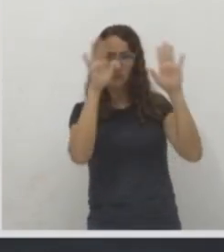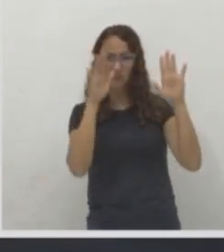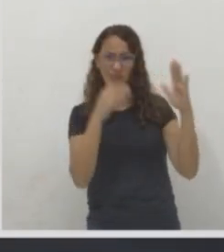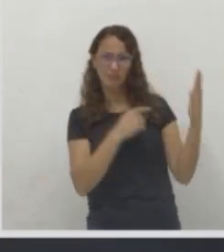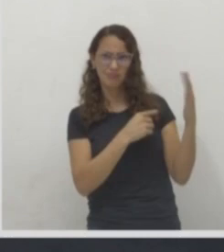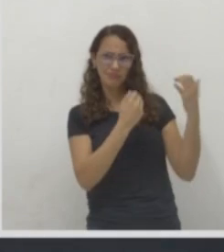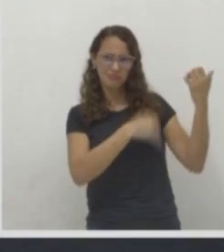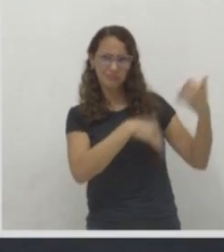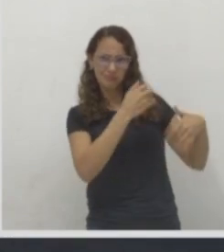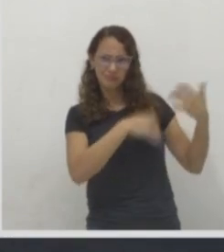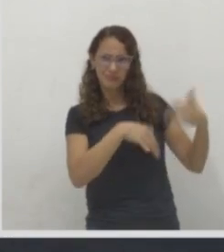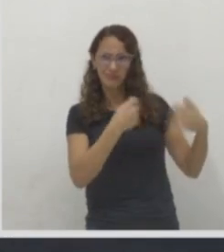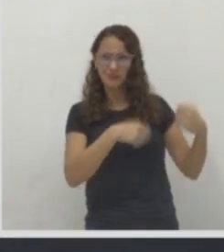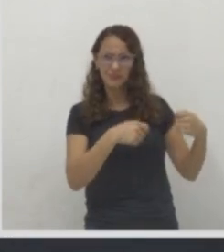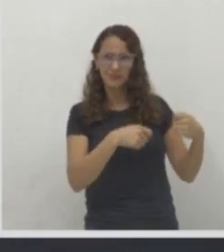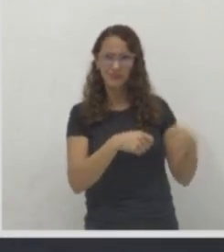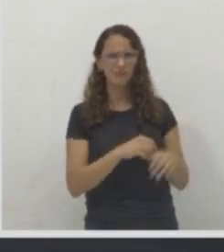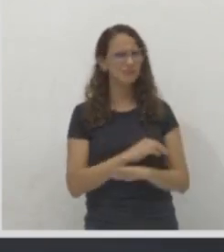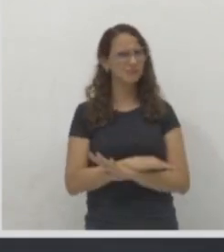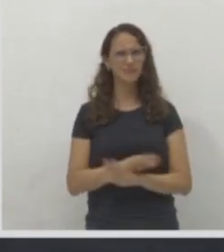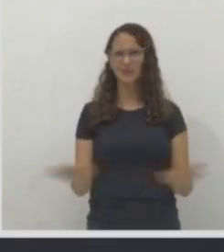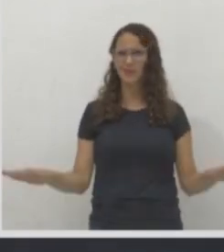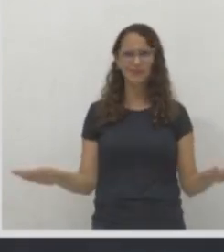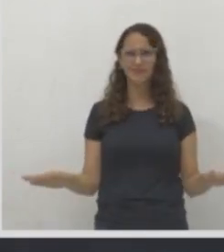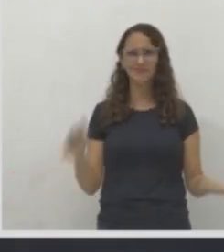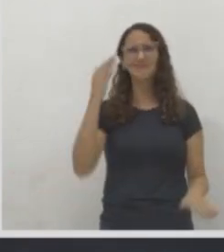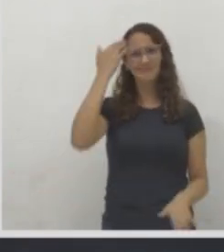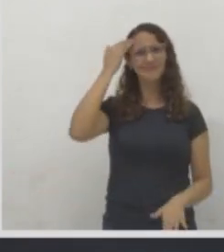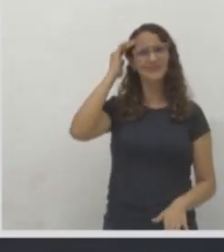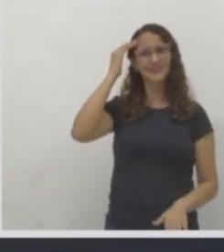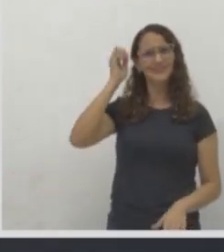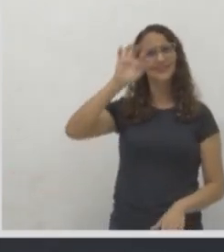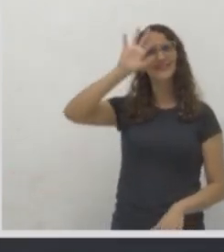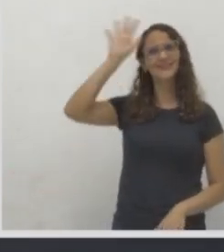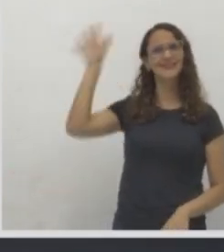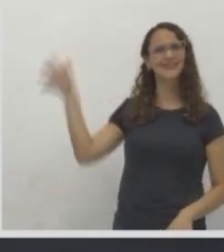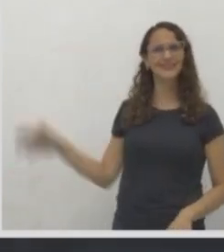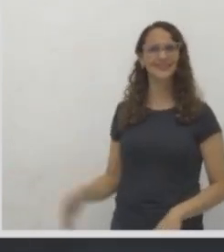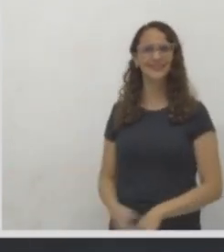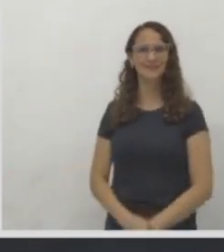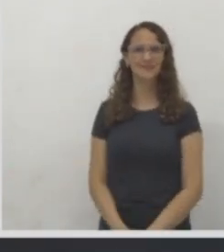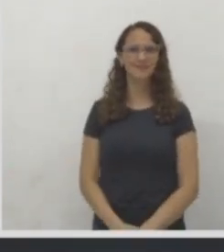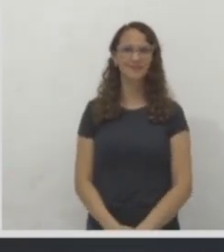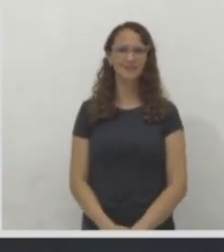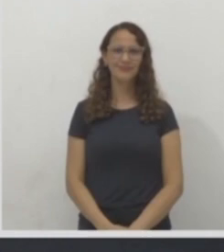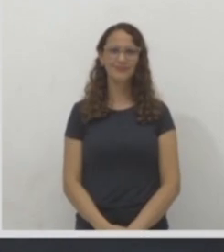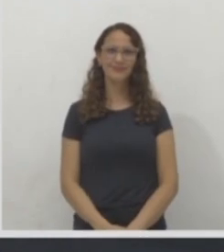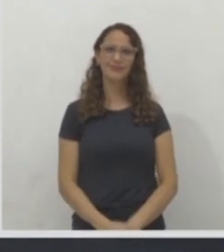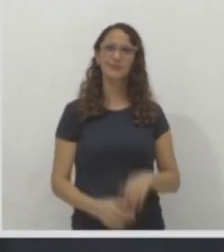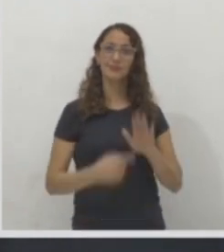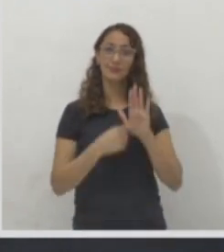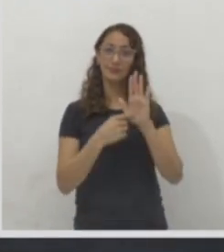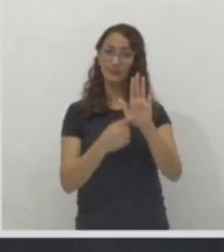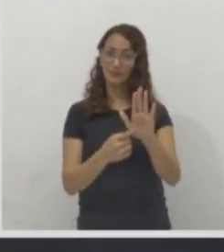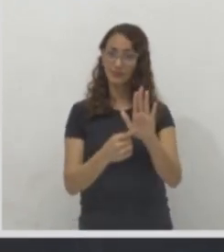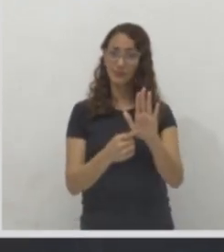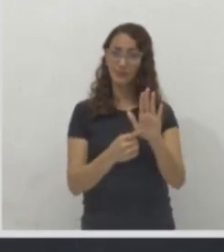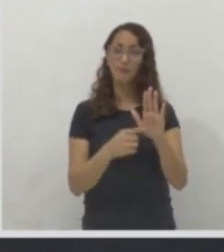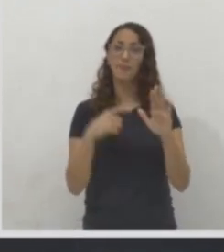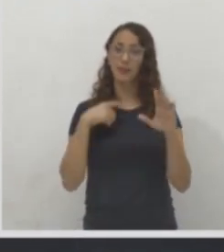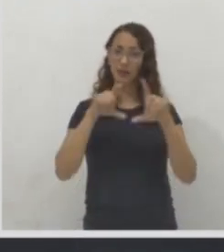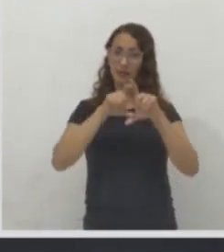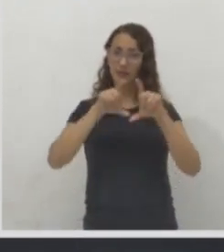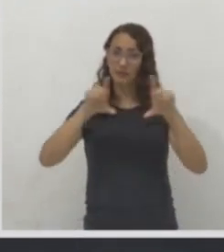filho de Alok, nasceu, acabou. Eu tenho aqui uma